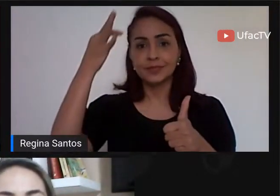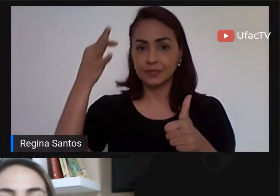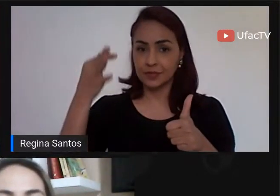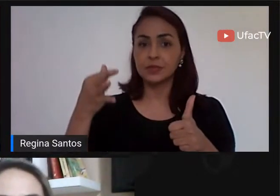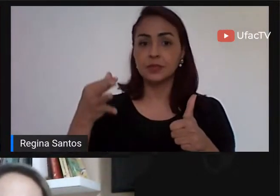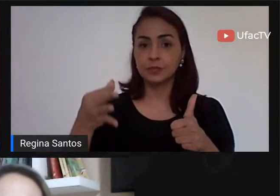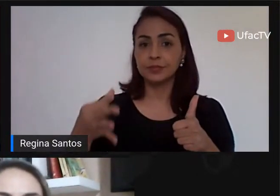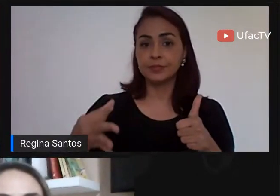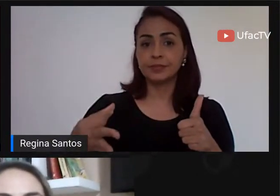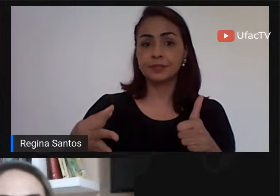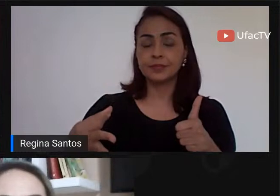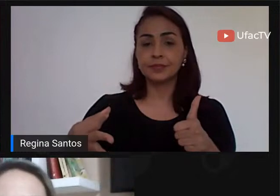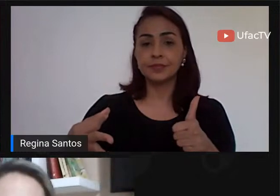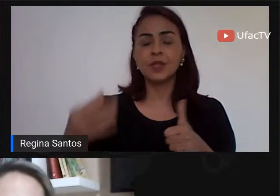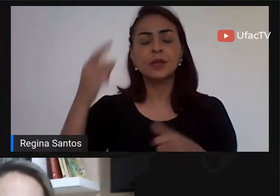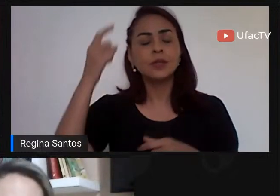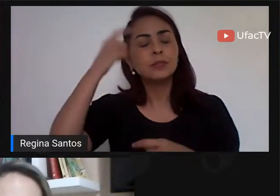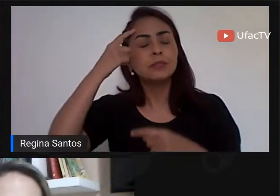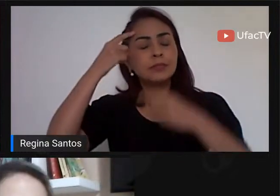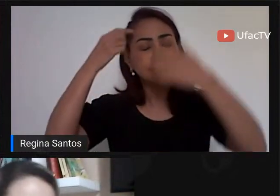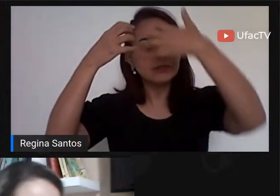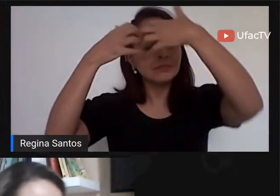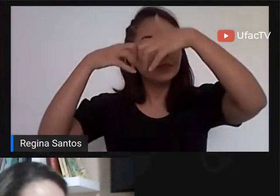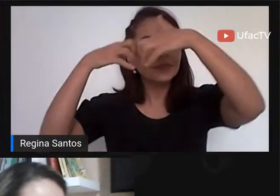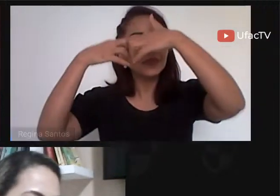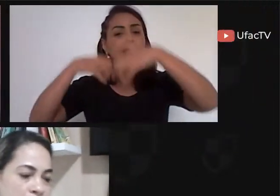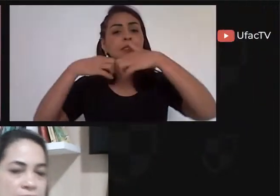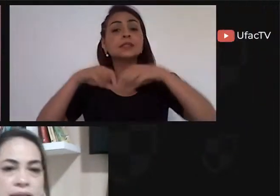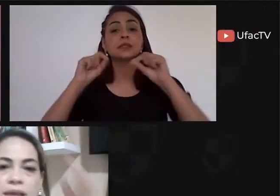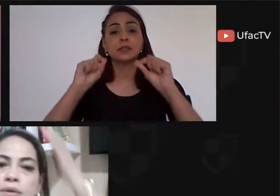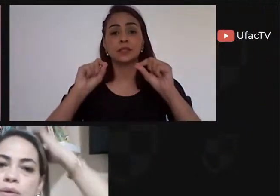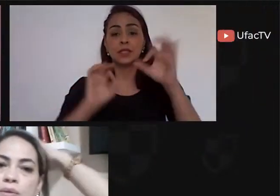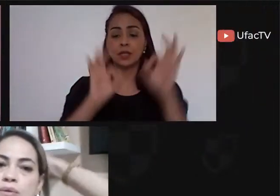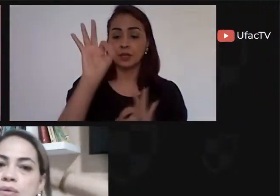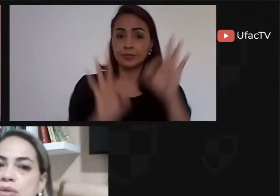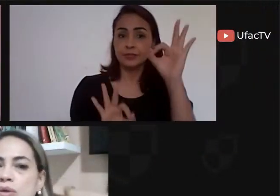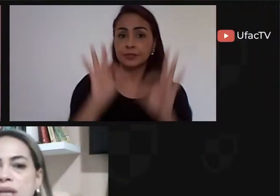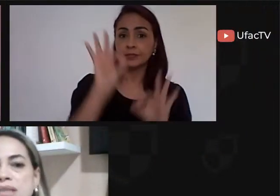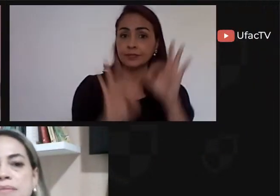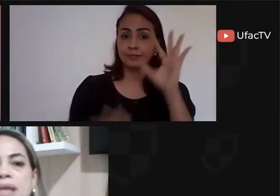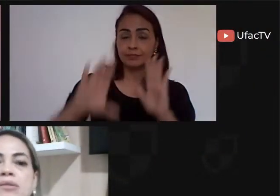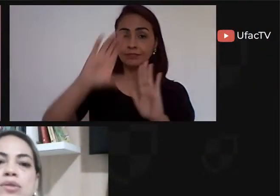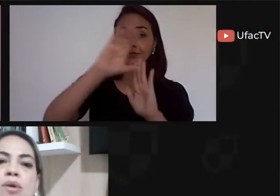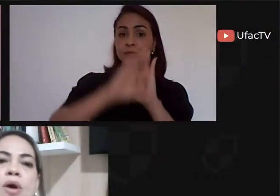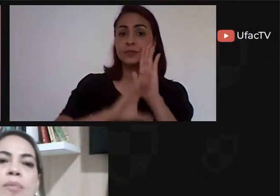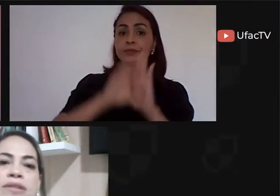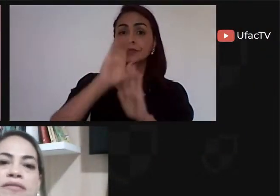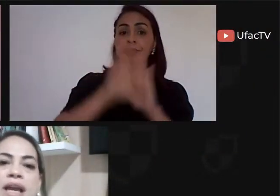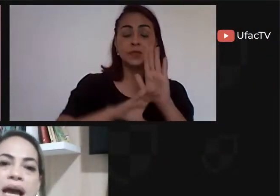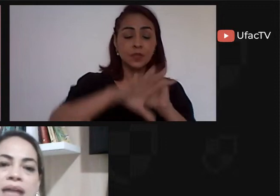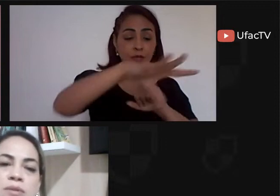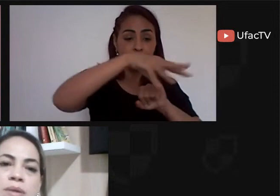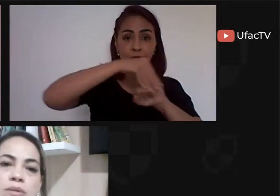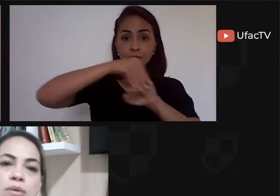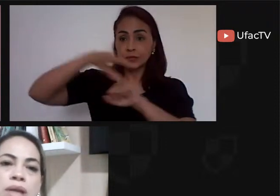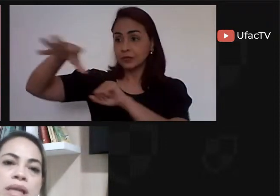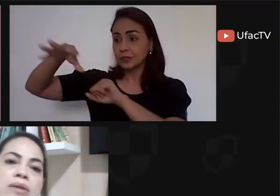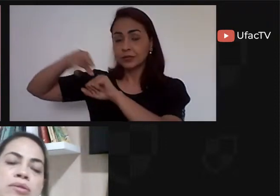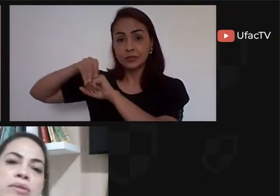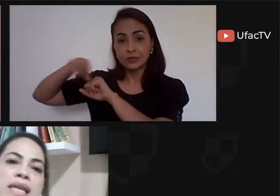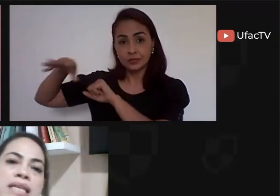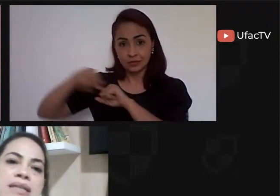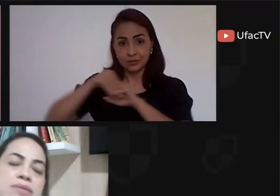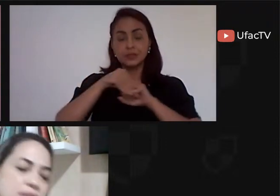ter, quando pensa nessa produção curricular, é que os conhecimentos corporificados pelo